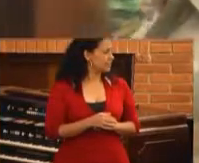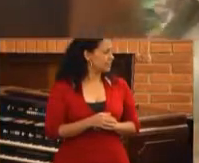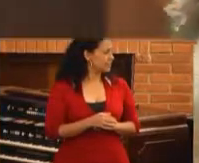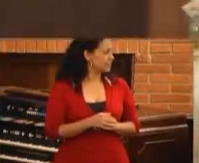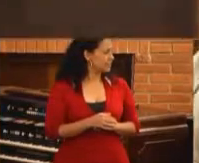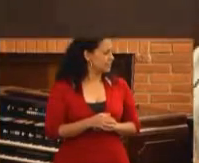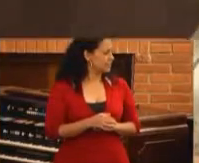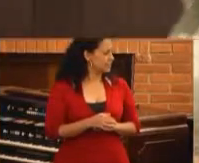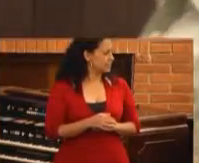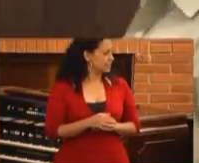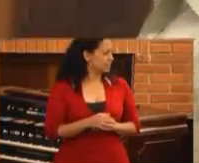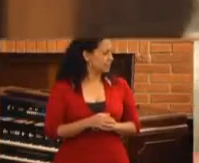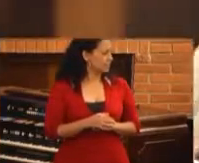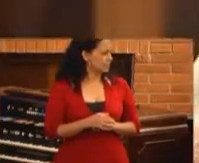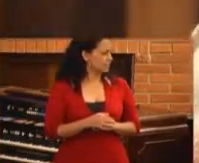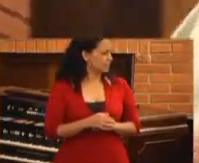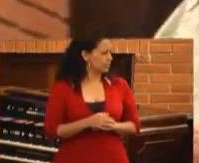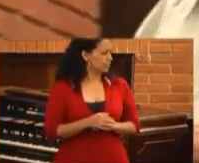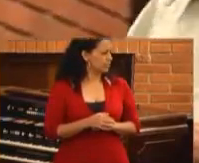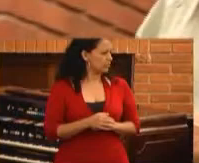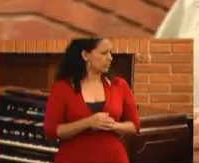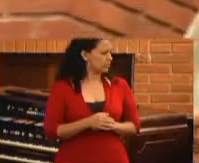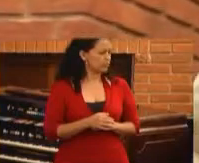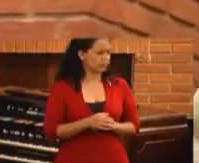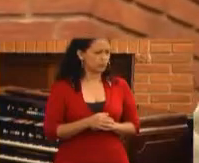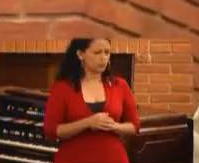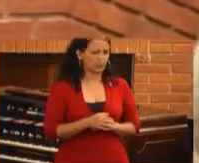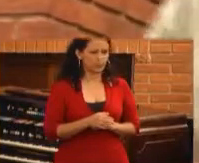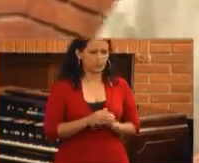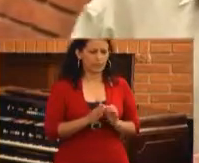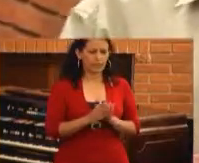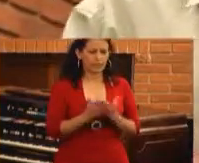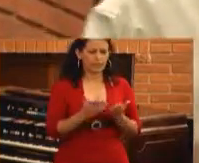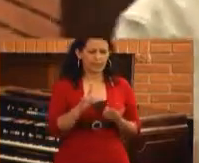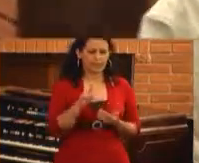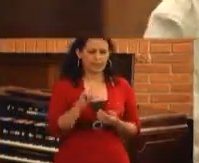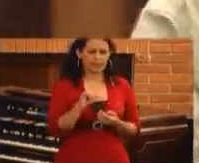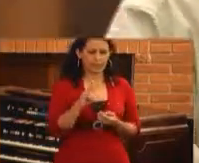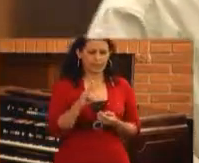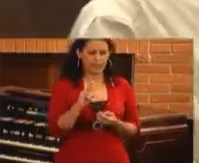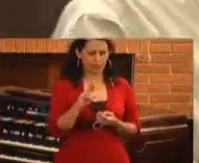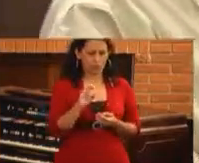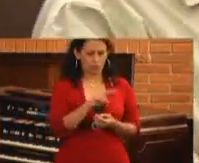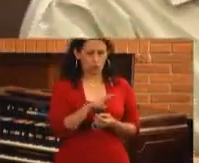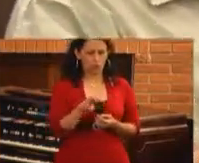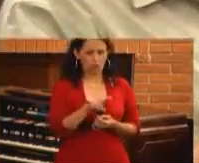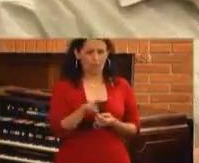Improvável não, Deus. Ninguém está lendo esse livro não, né? Nem eu.